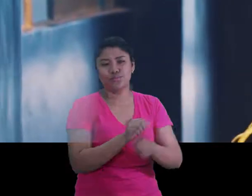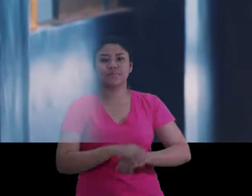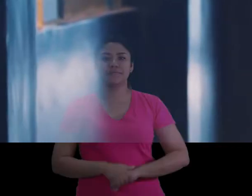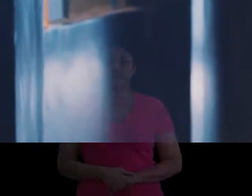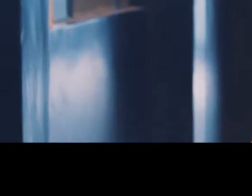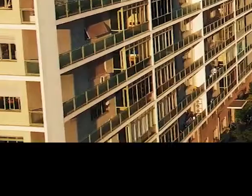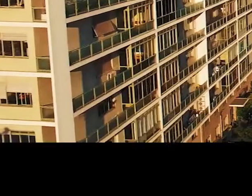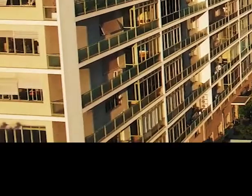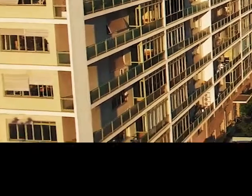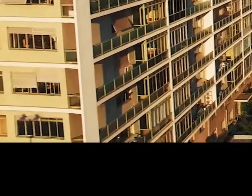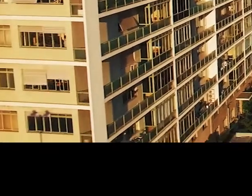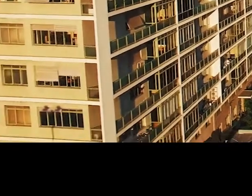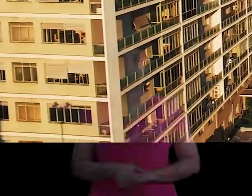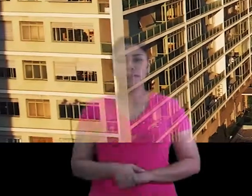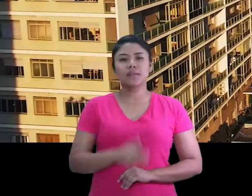mundo cuida.